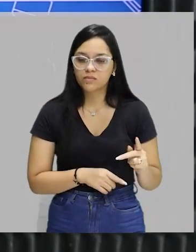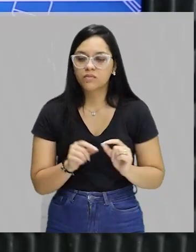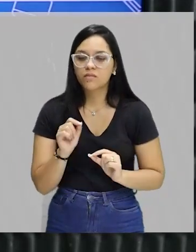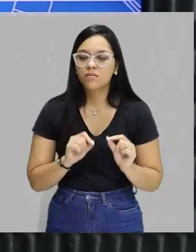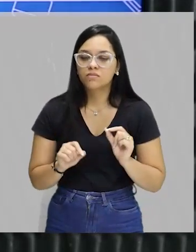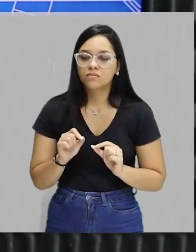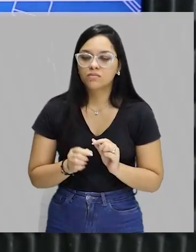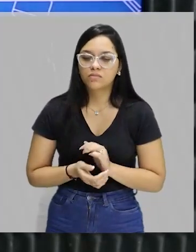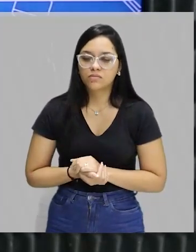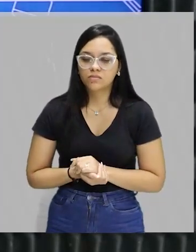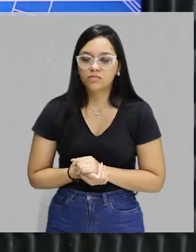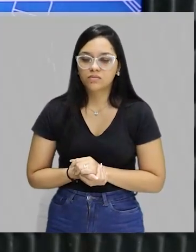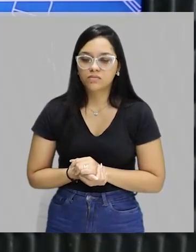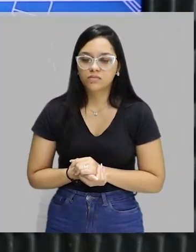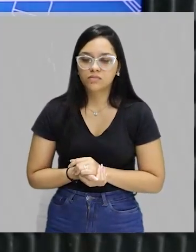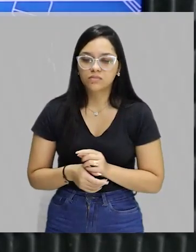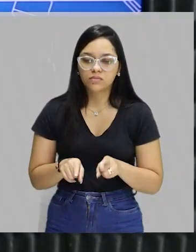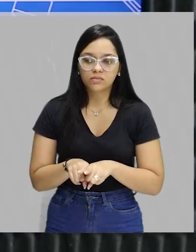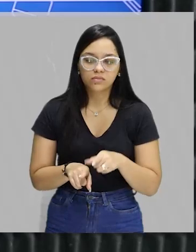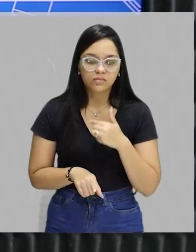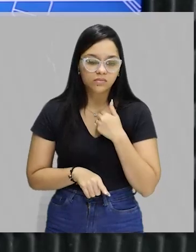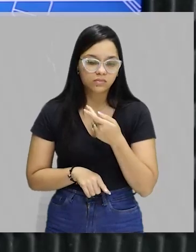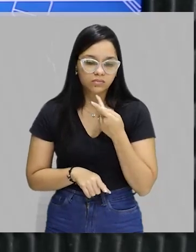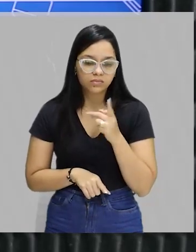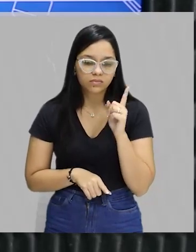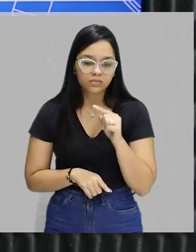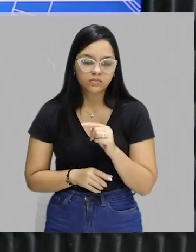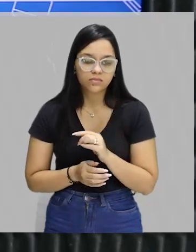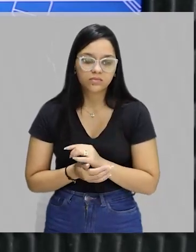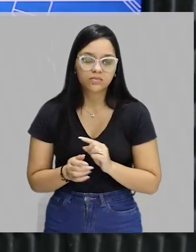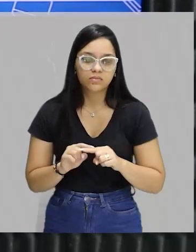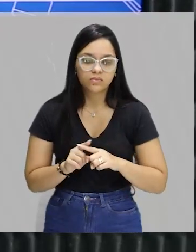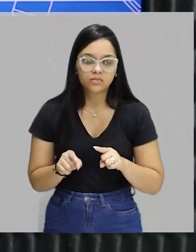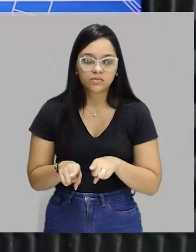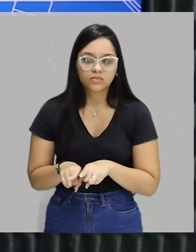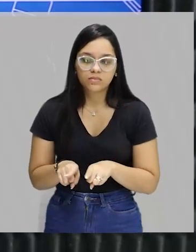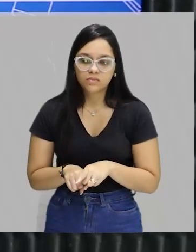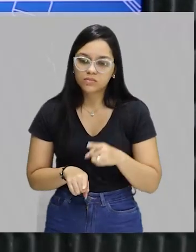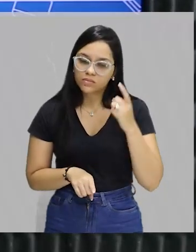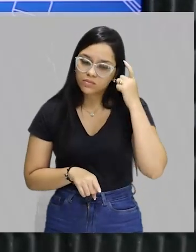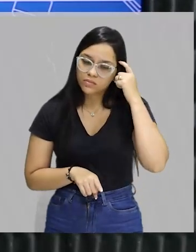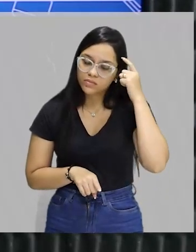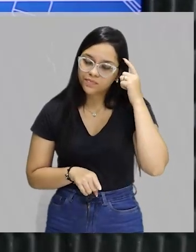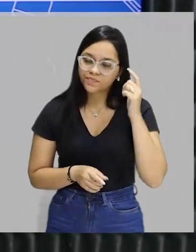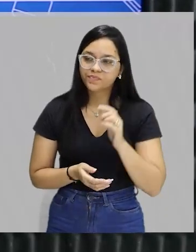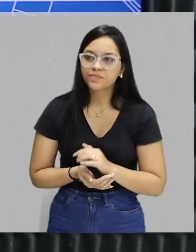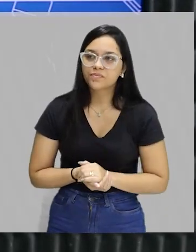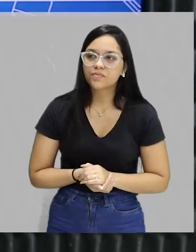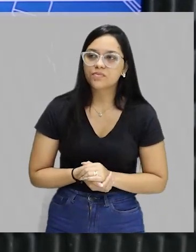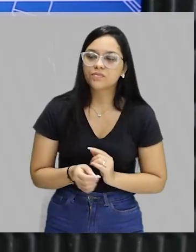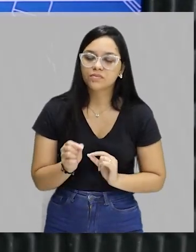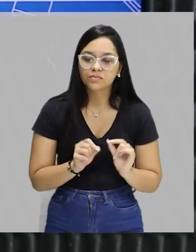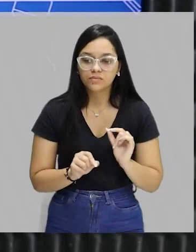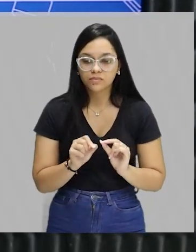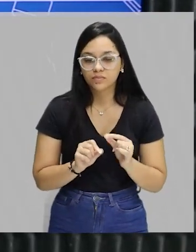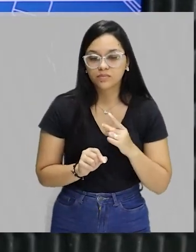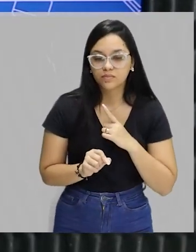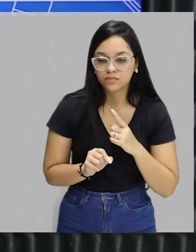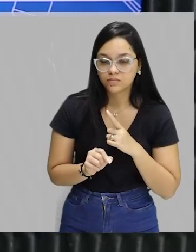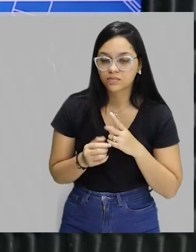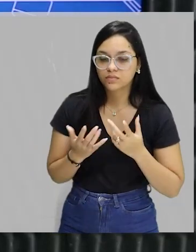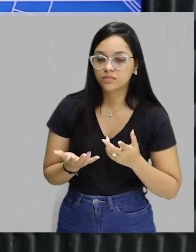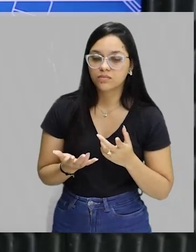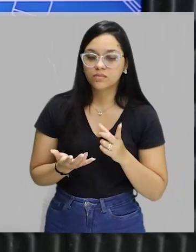pesquisador, e ele é especialista nisso, mas não posso dizer que foi realmente isso. Mas a hipótese é provável. Uma figura no